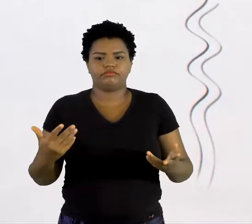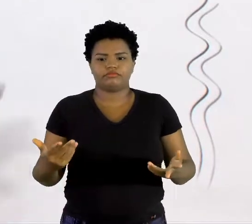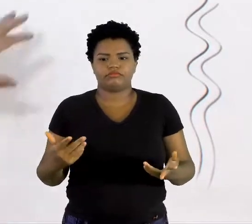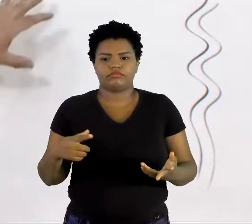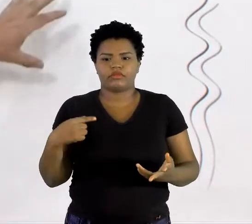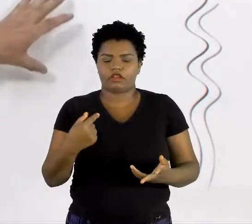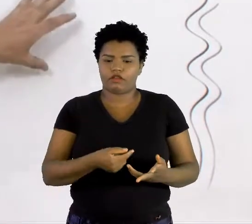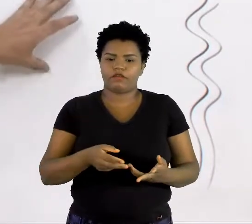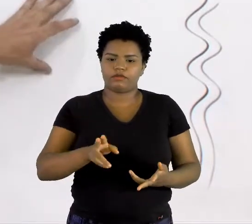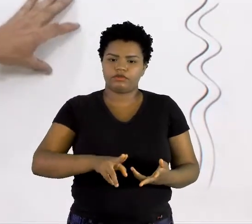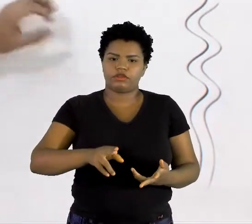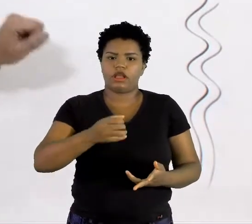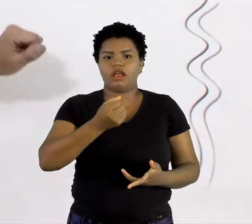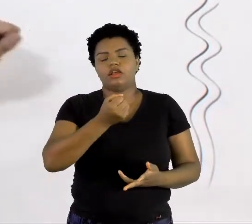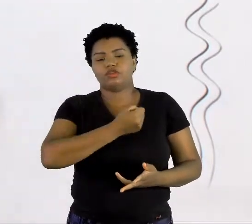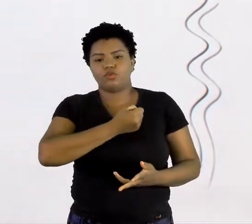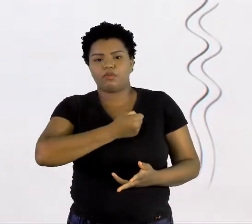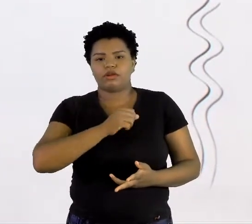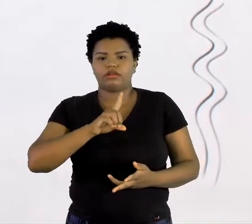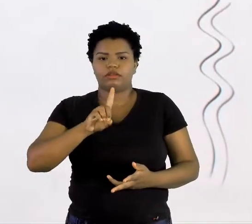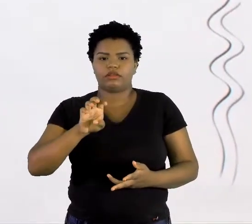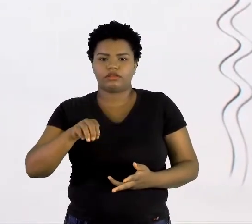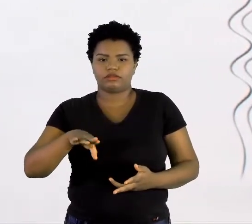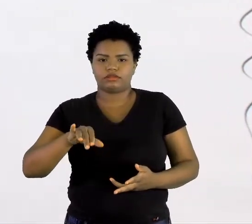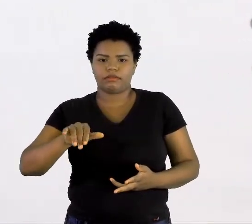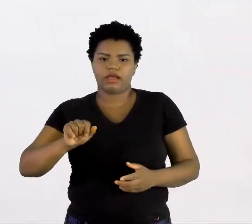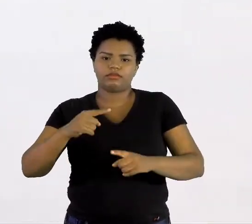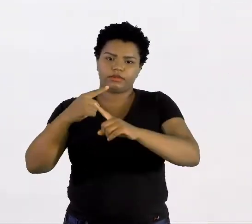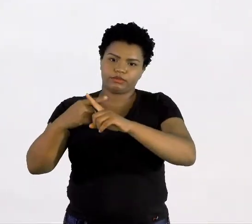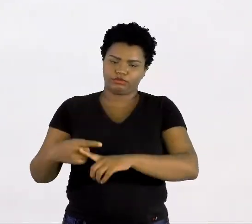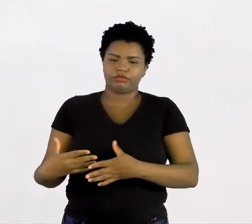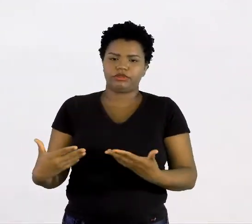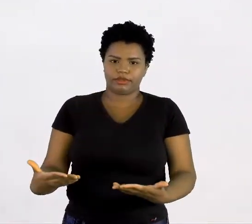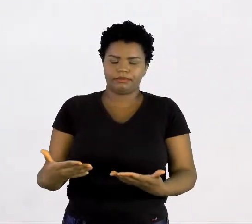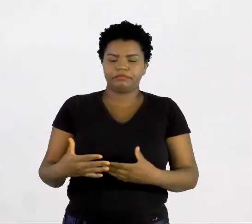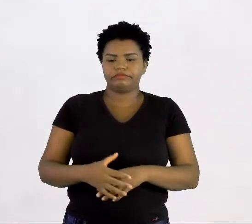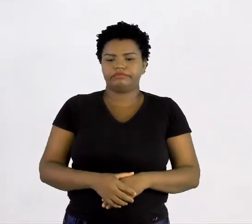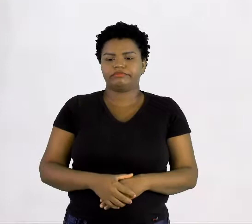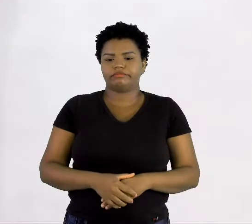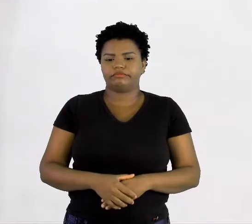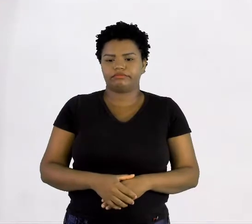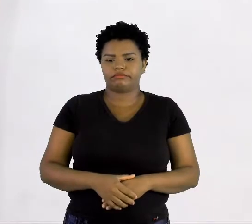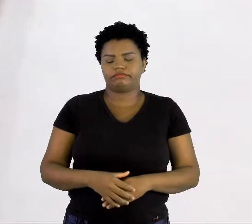números decimais novamente, certo? Então, façamos. Primeira coisa,